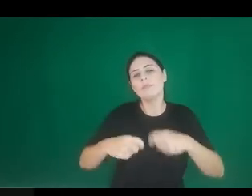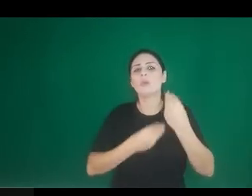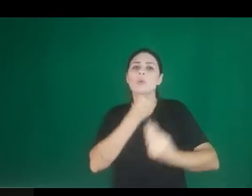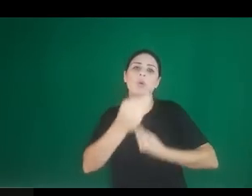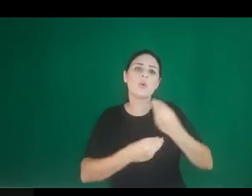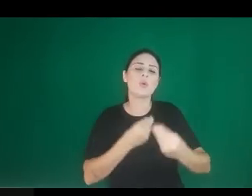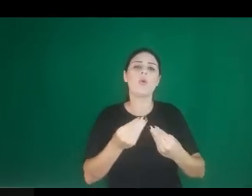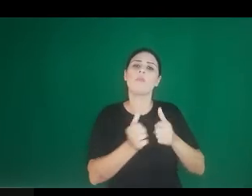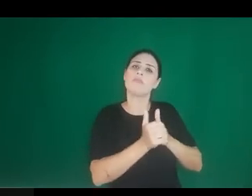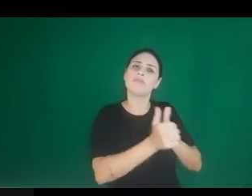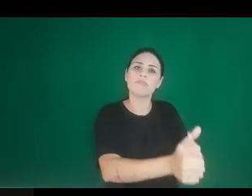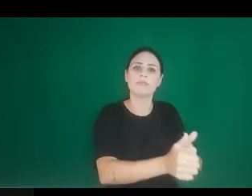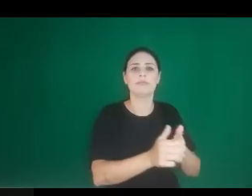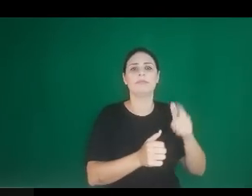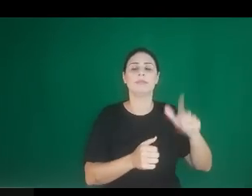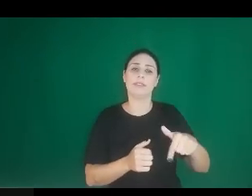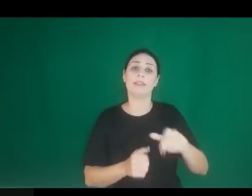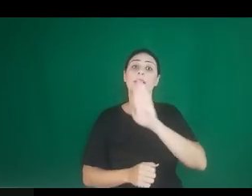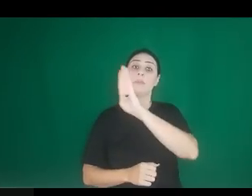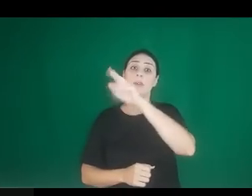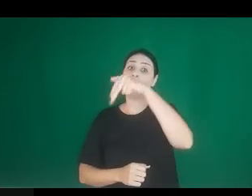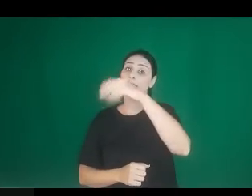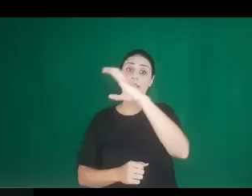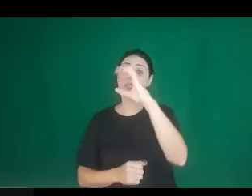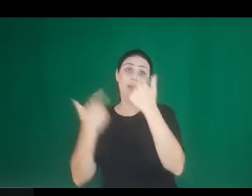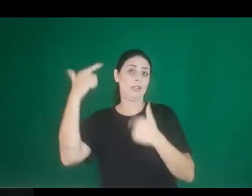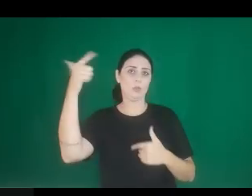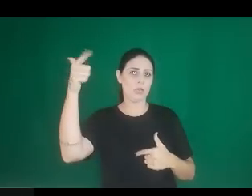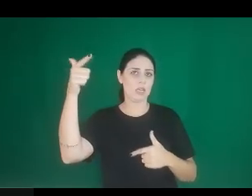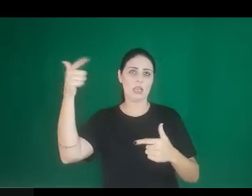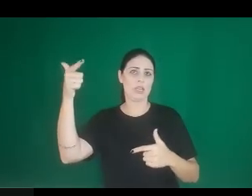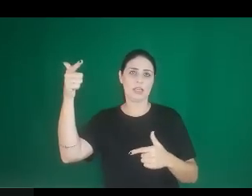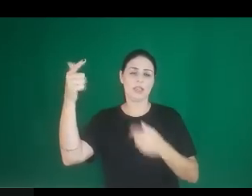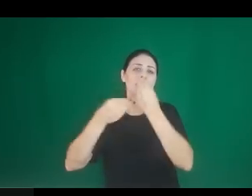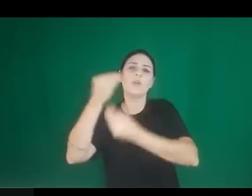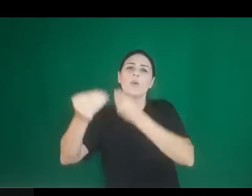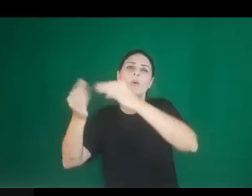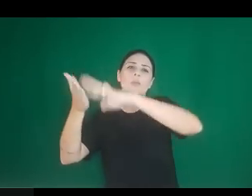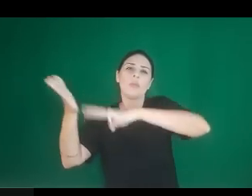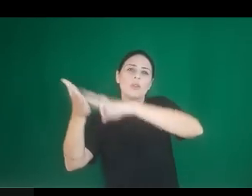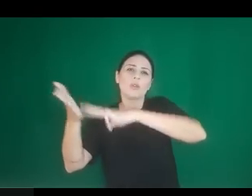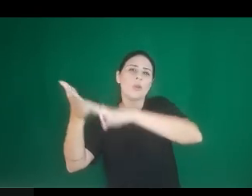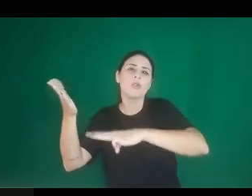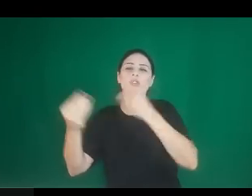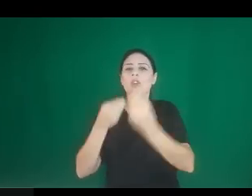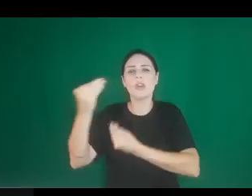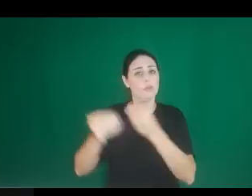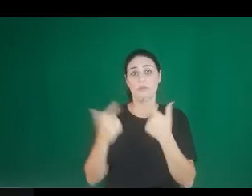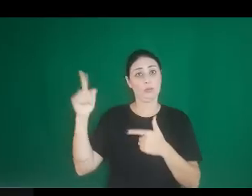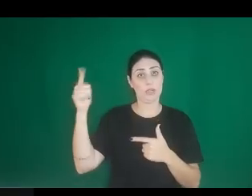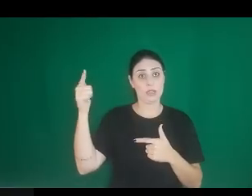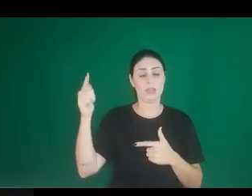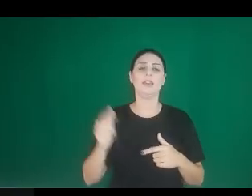possibilidade de demarcar o encaminhamento que vai fazer. E lá na Base Nacional Comum não tem explicitação de